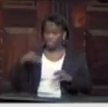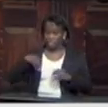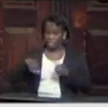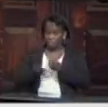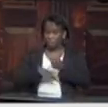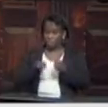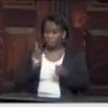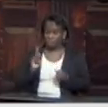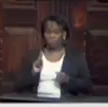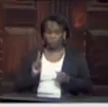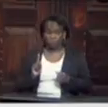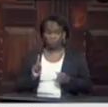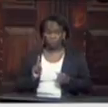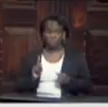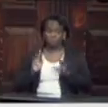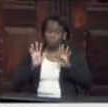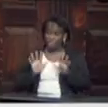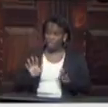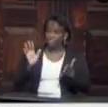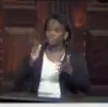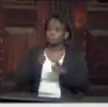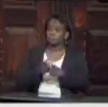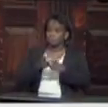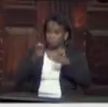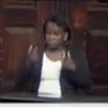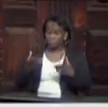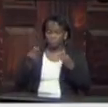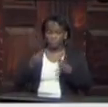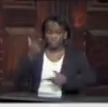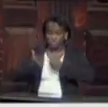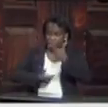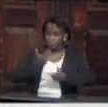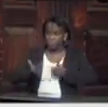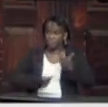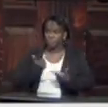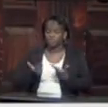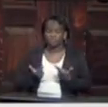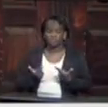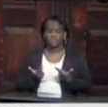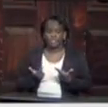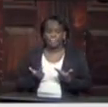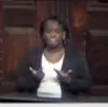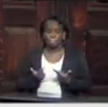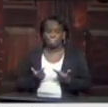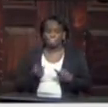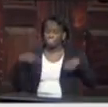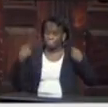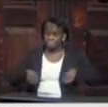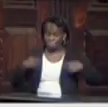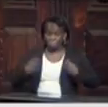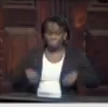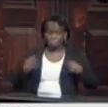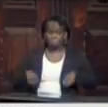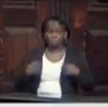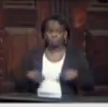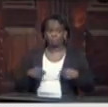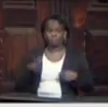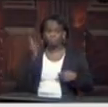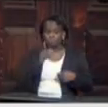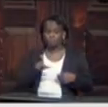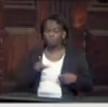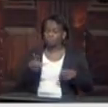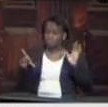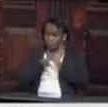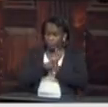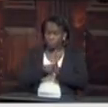piso, mas tem muitos trabalhadores que precisam garantir